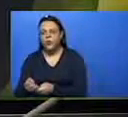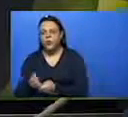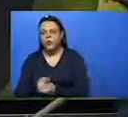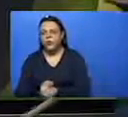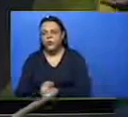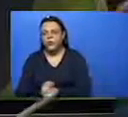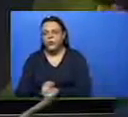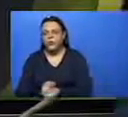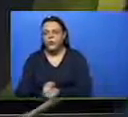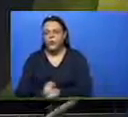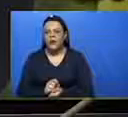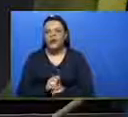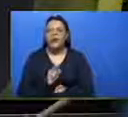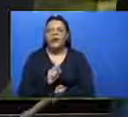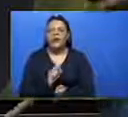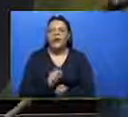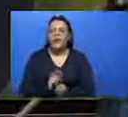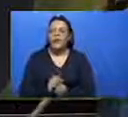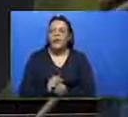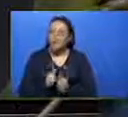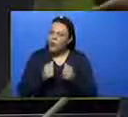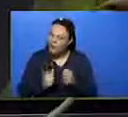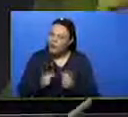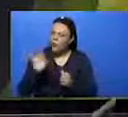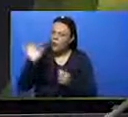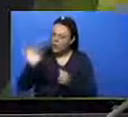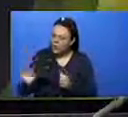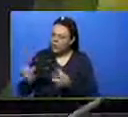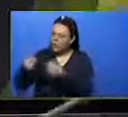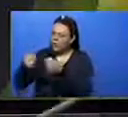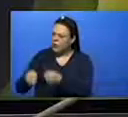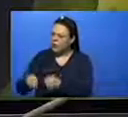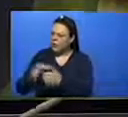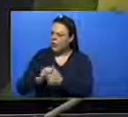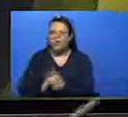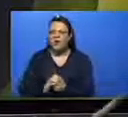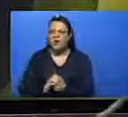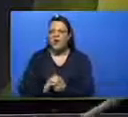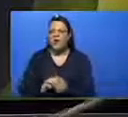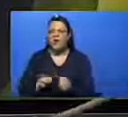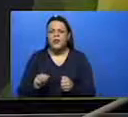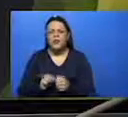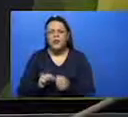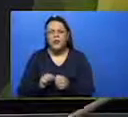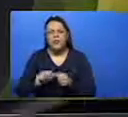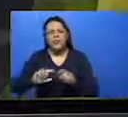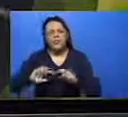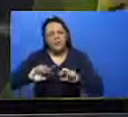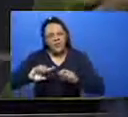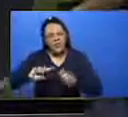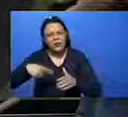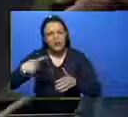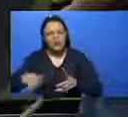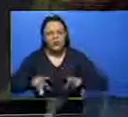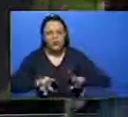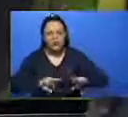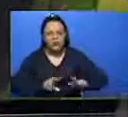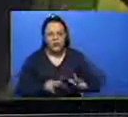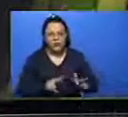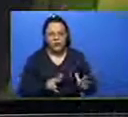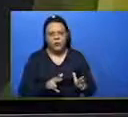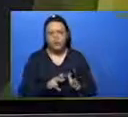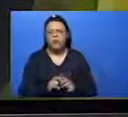para colocar em porcentagem? Dá também. Só que aí a gente vai fazer outros cálculos. Bom,